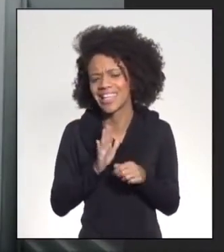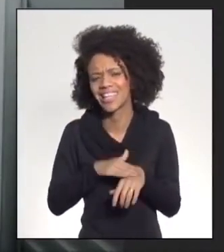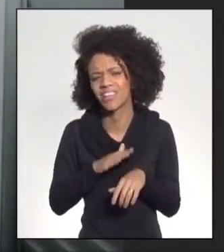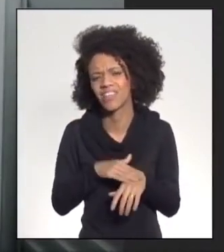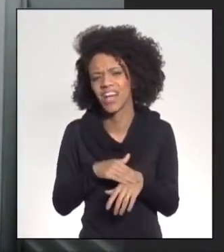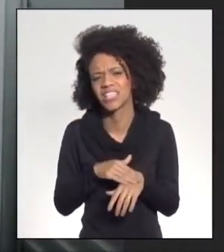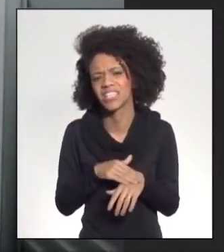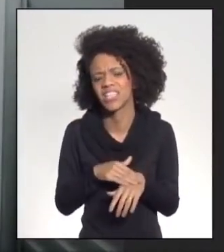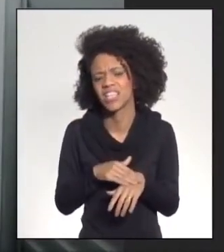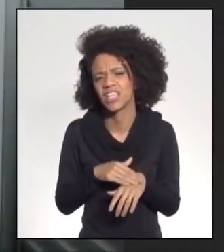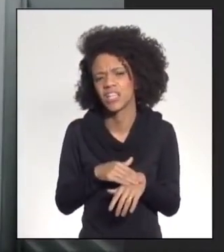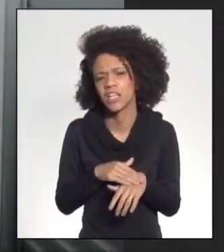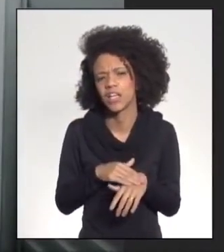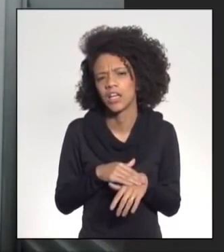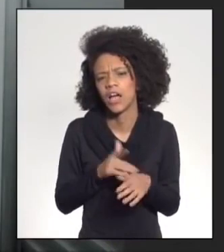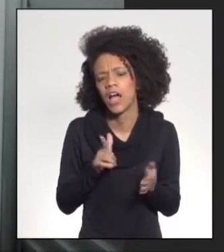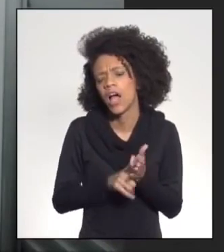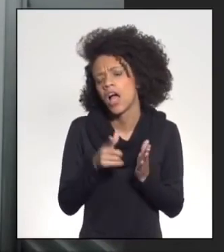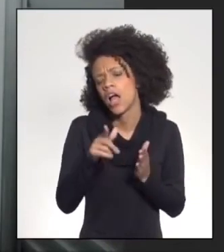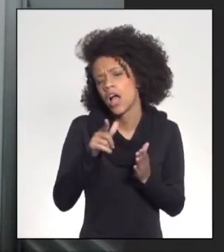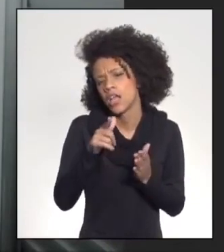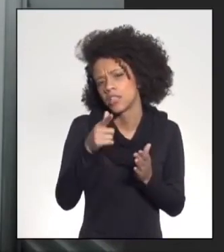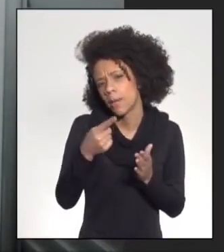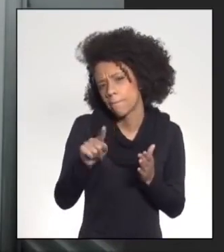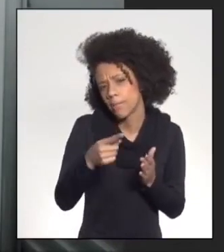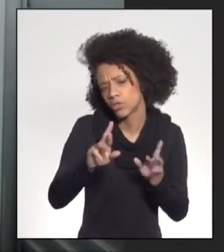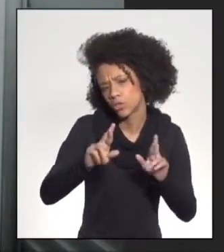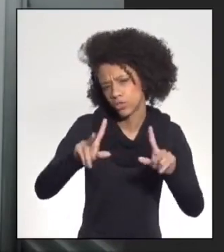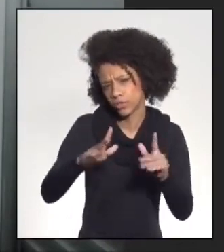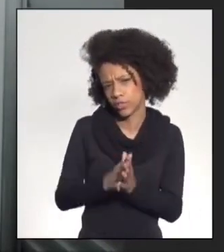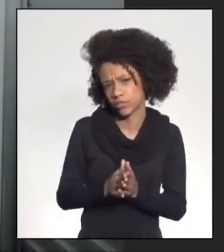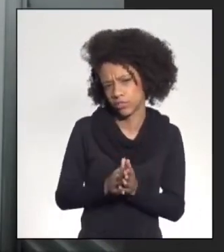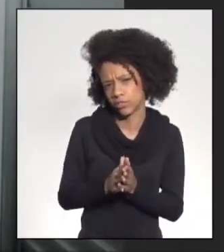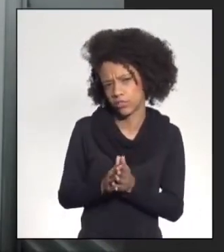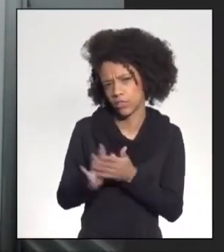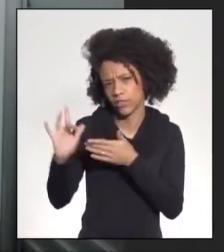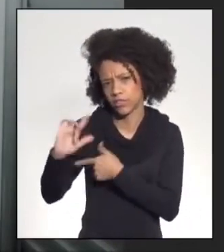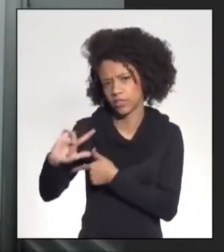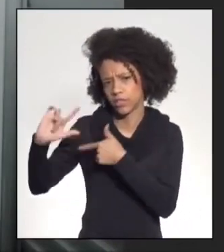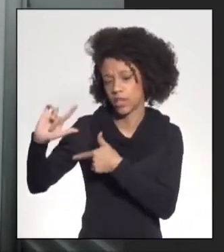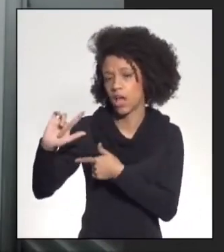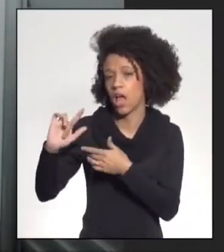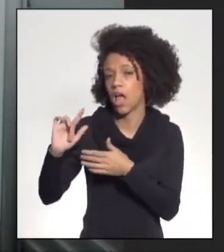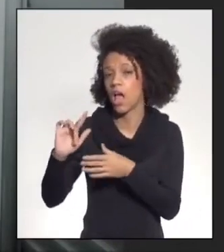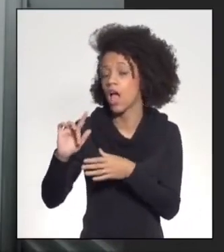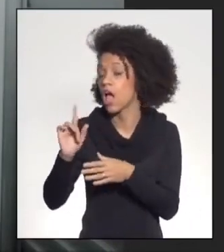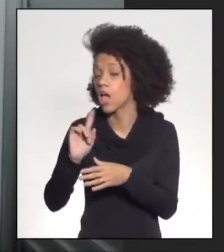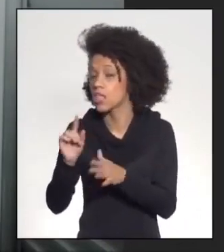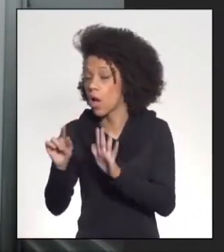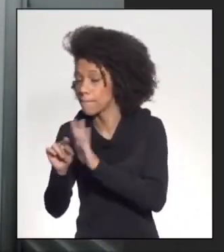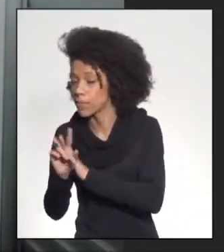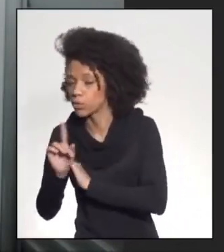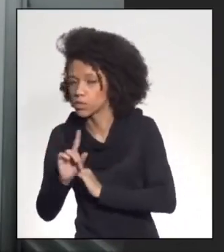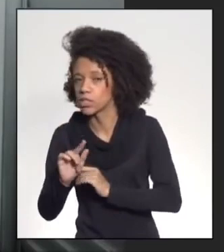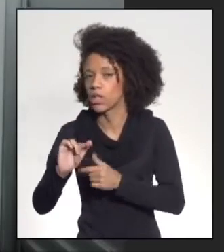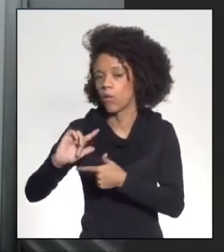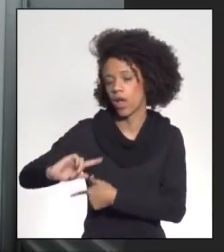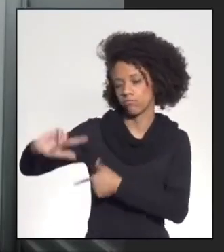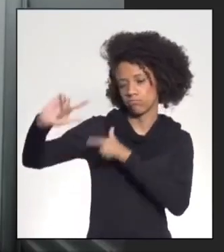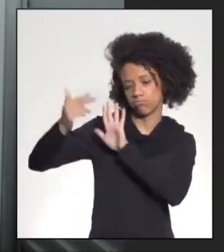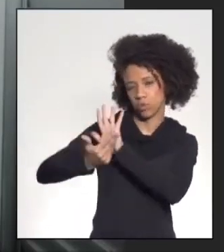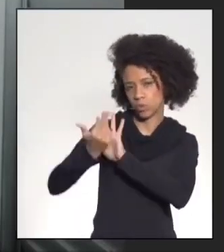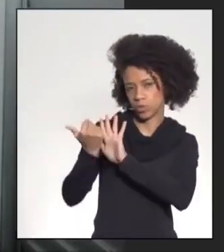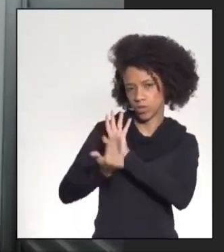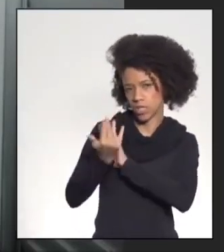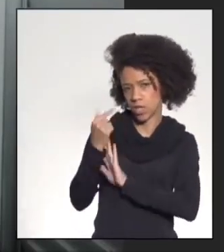mim essa partitura. Essa aí, eu vou deixar essa parte, em vez de eu deixar a pergunta no chat, eu vou deixar essa partitura